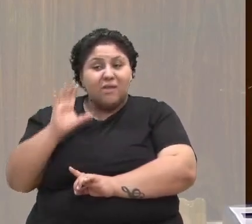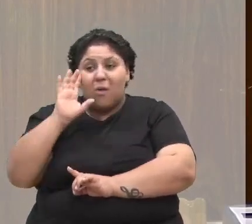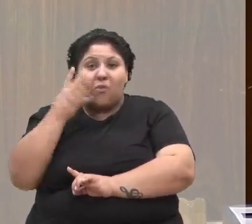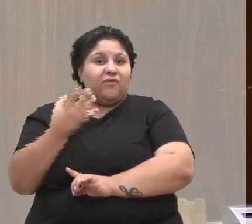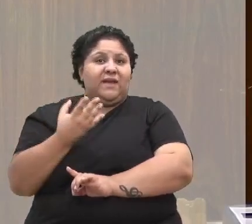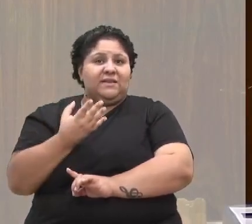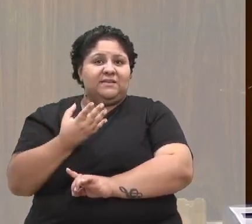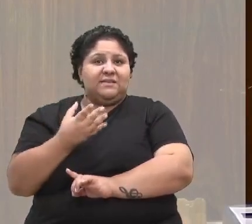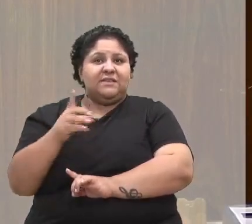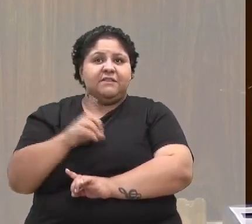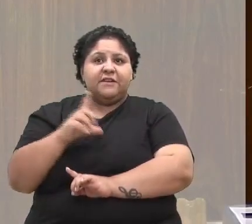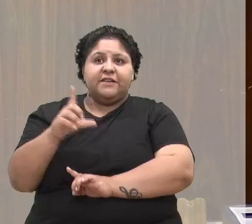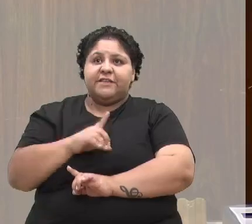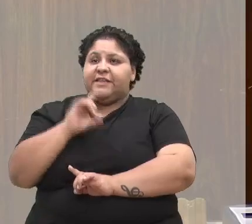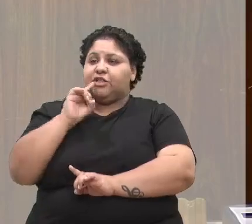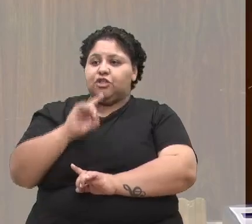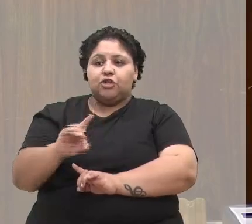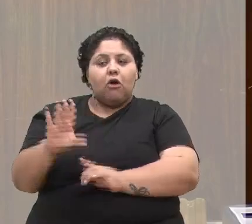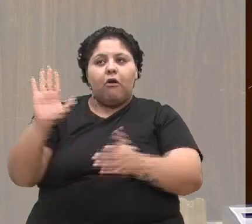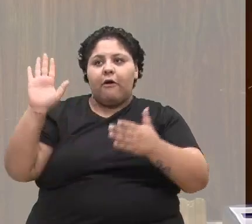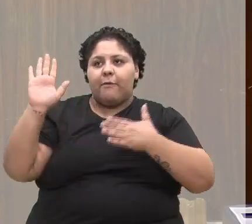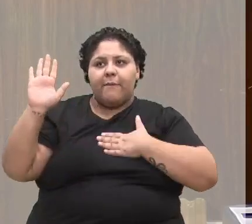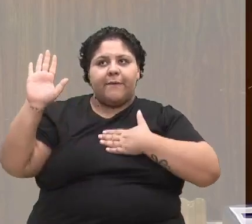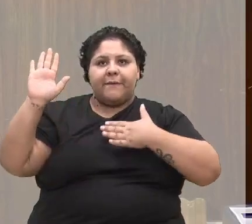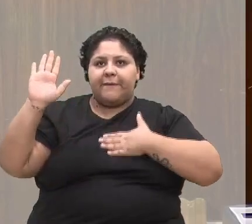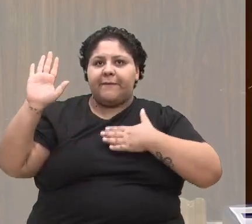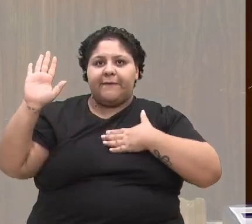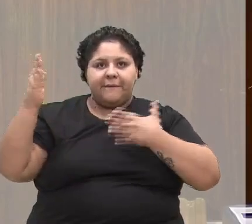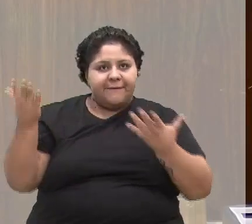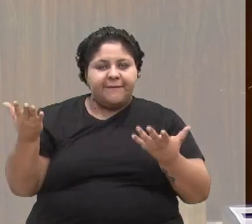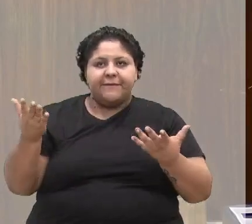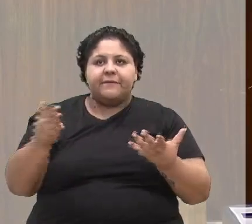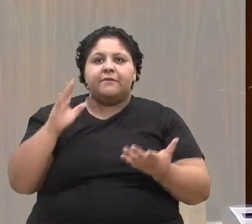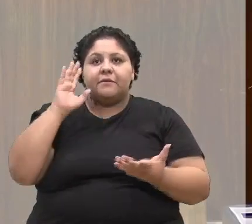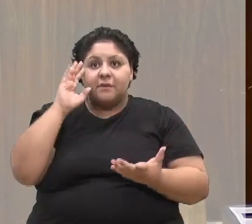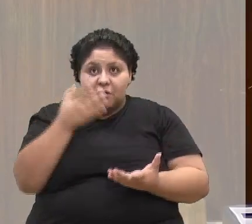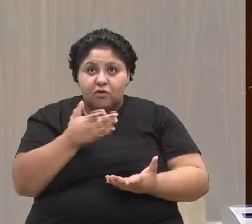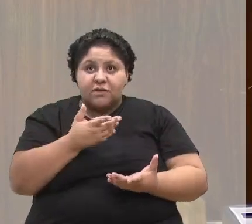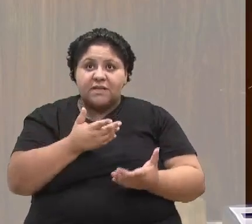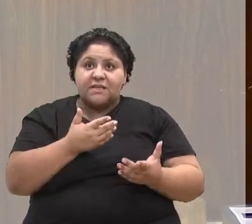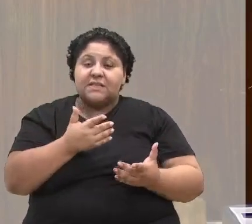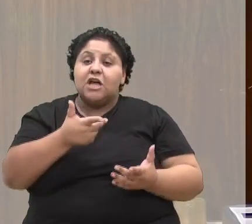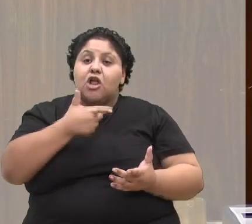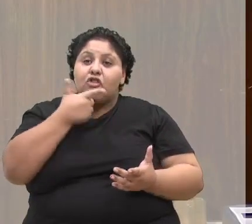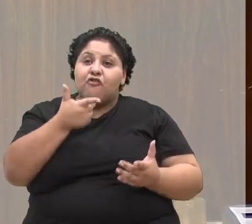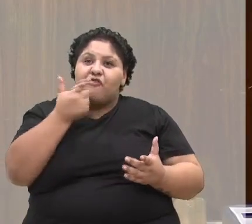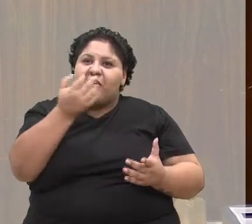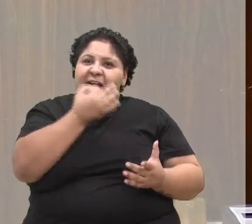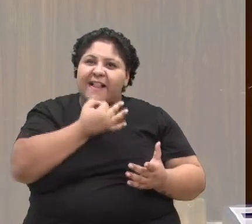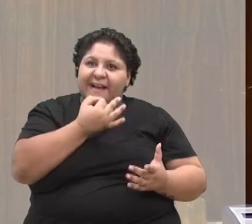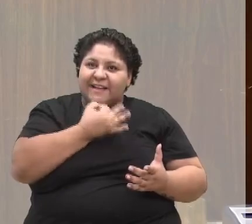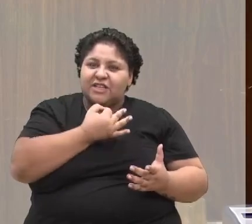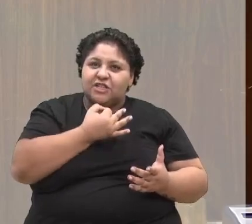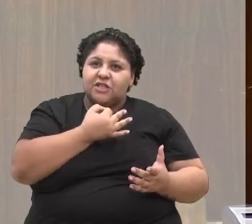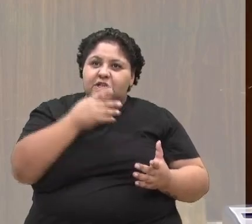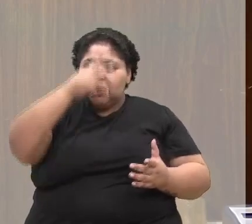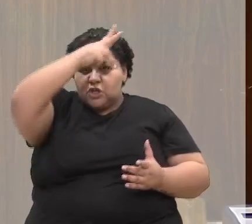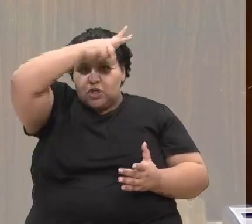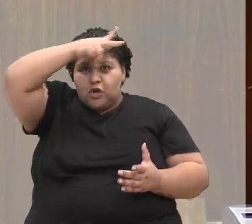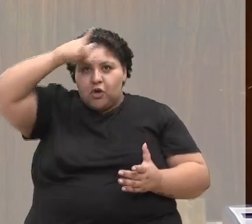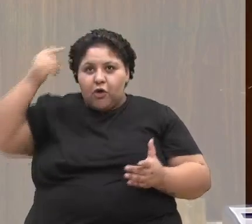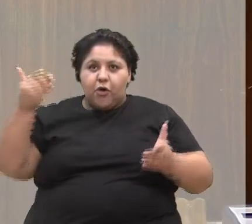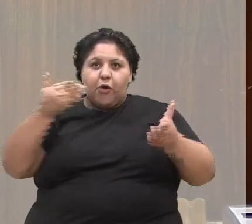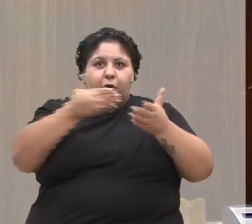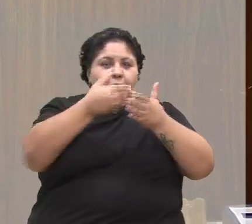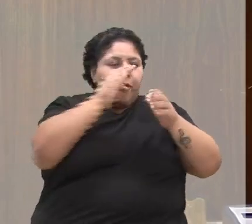às vezes fica só na promessa. E aconteceu isso muitas vezes no Fala Caxias, que o prefeito foi a bairros como